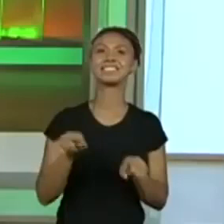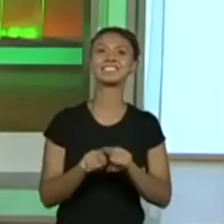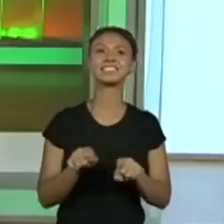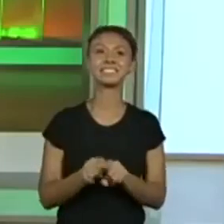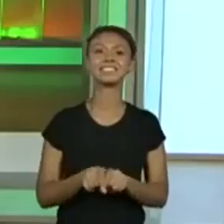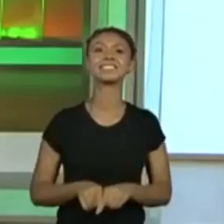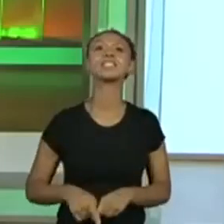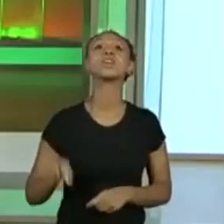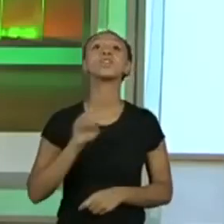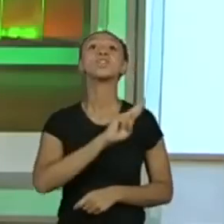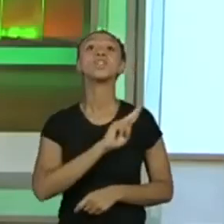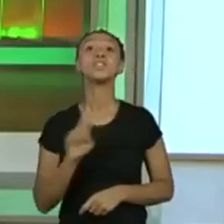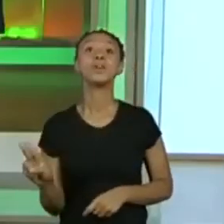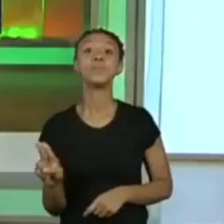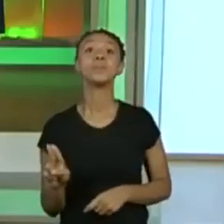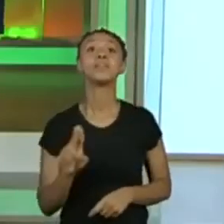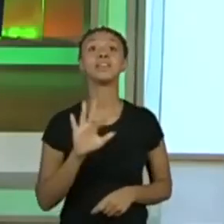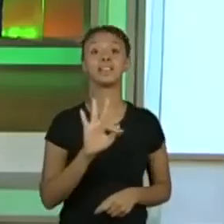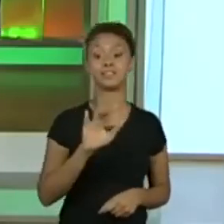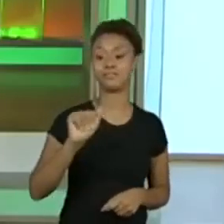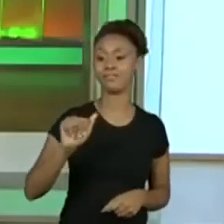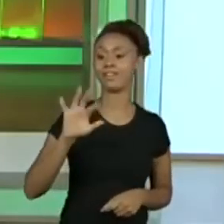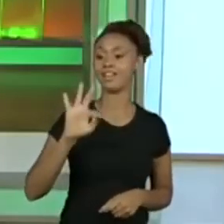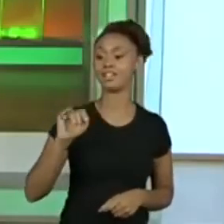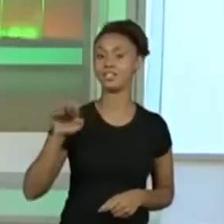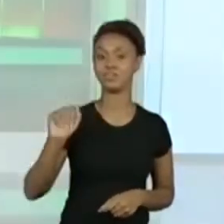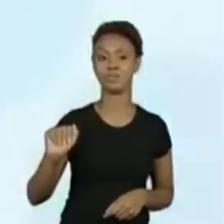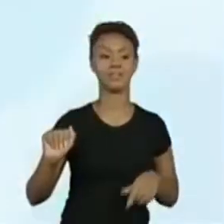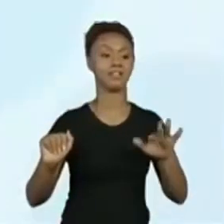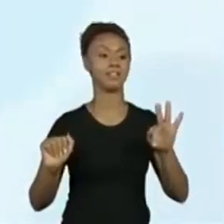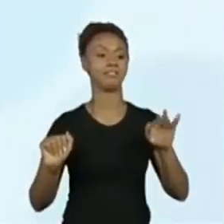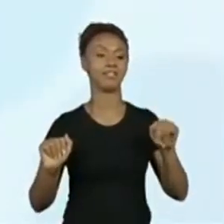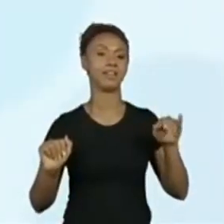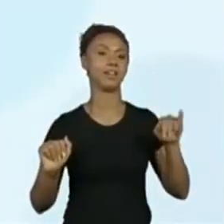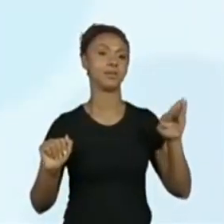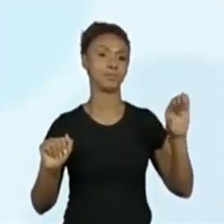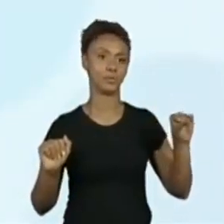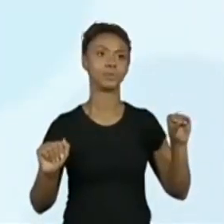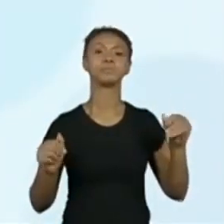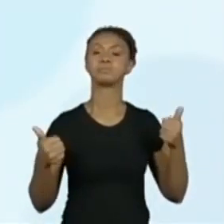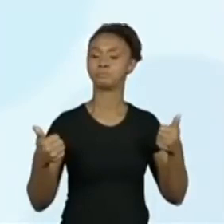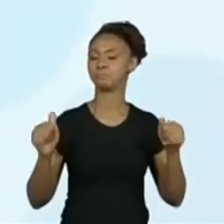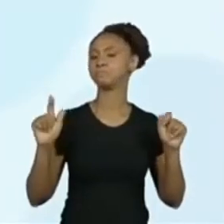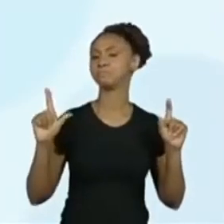Nome. Fátima. Eu coloquei Fábio. Ah, 10. Perfeito.